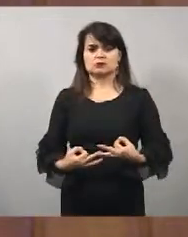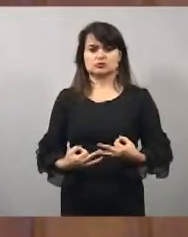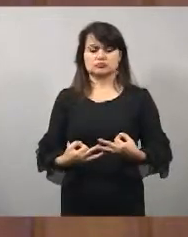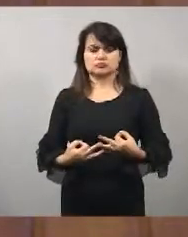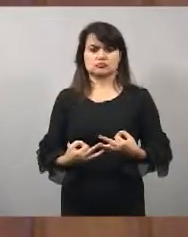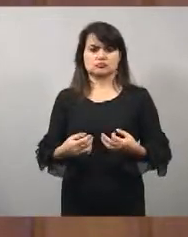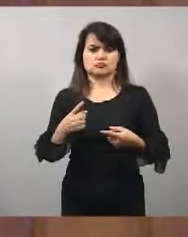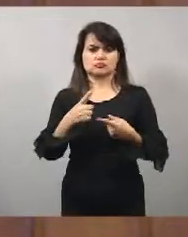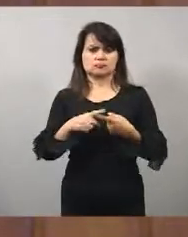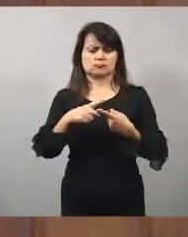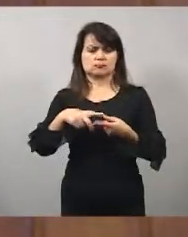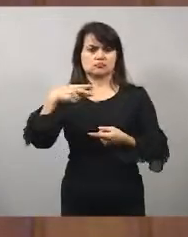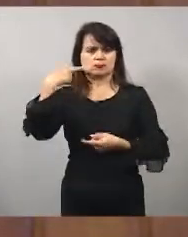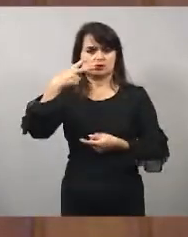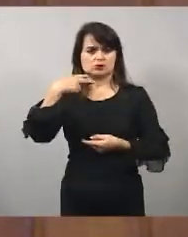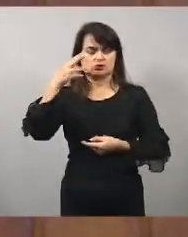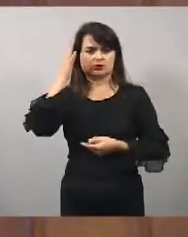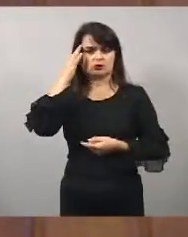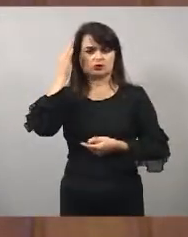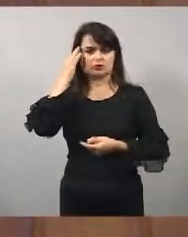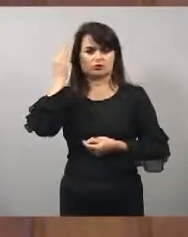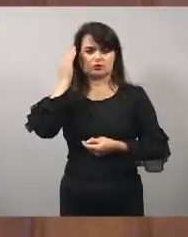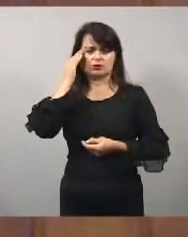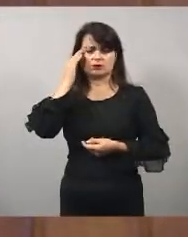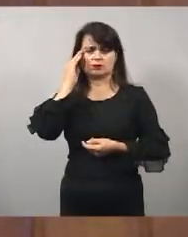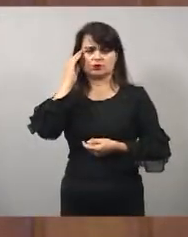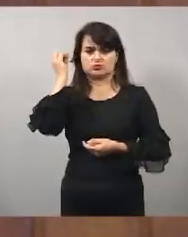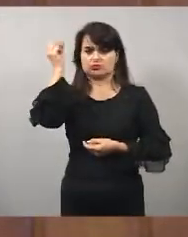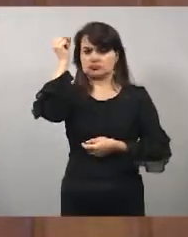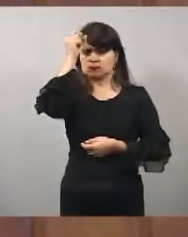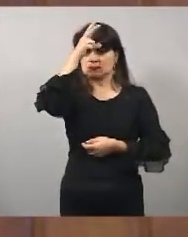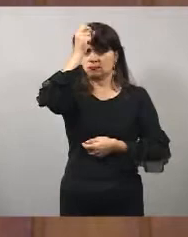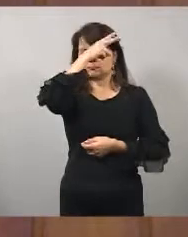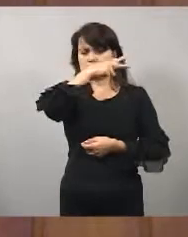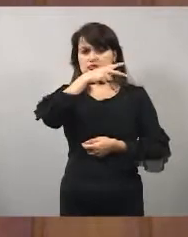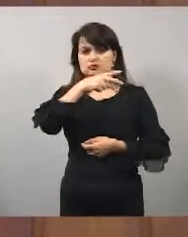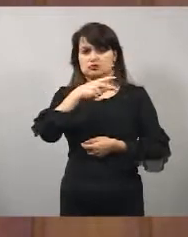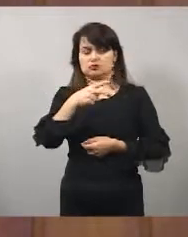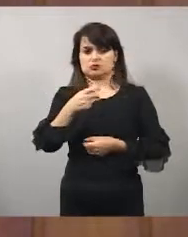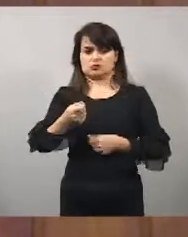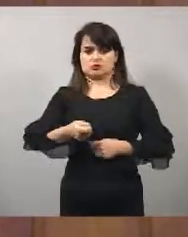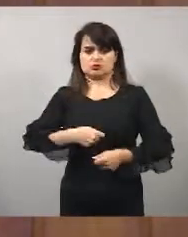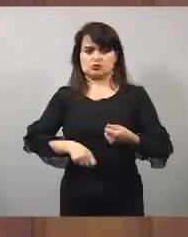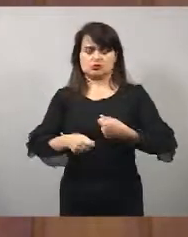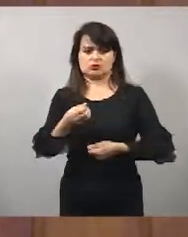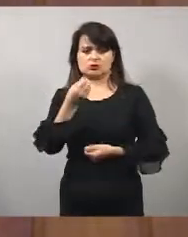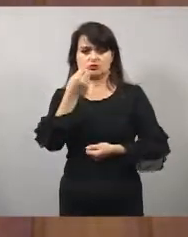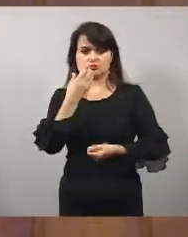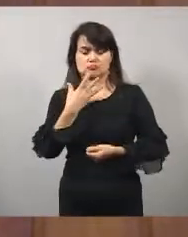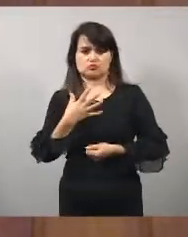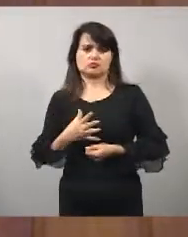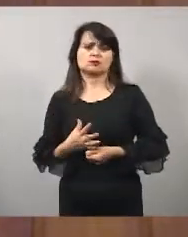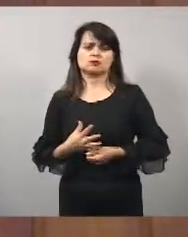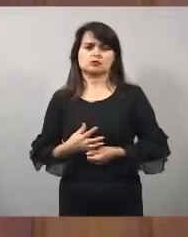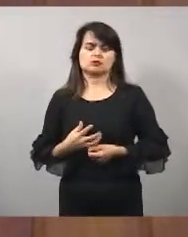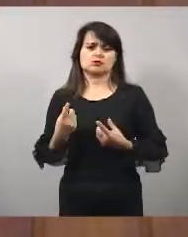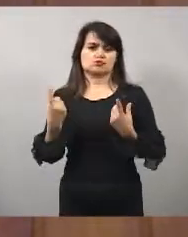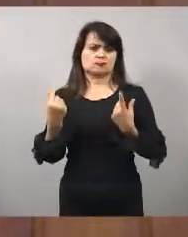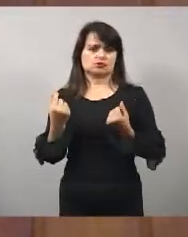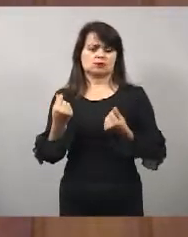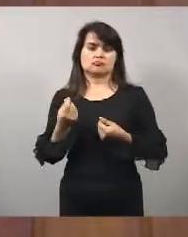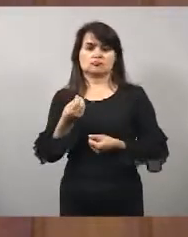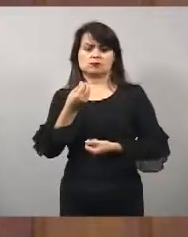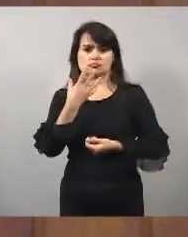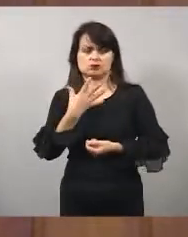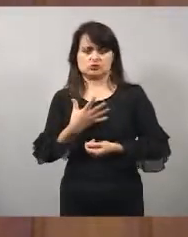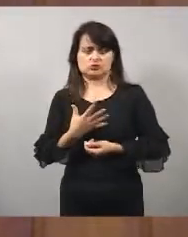mais propriedade para falar do assunto, a prefeitura nunca esteve numa situação tão boa como se encontra atualmente. Então, assim, quando a